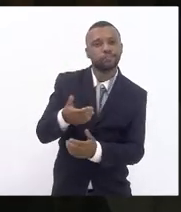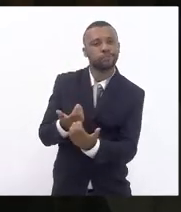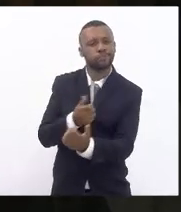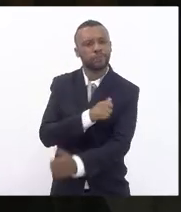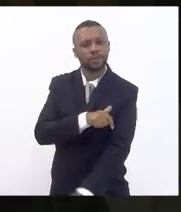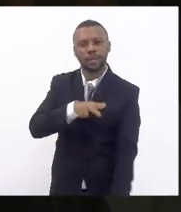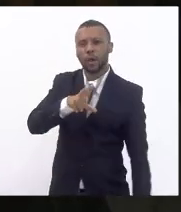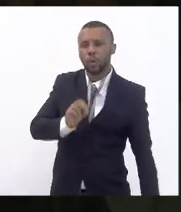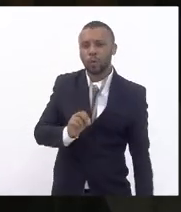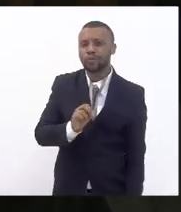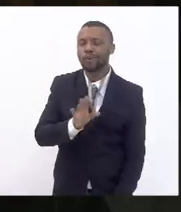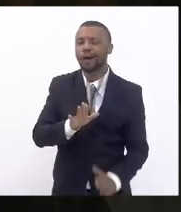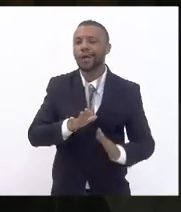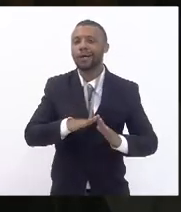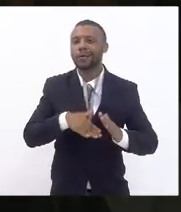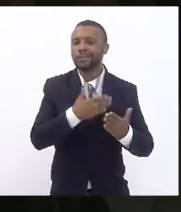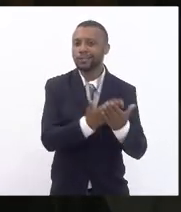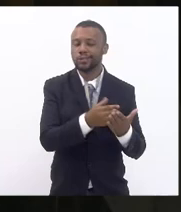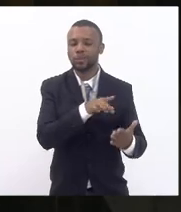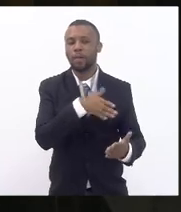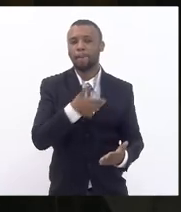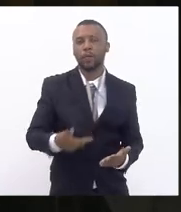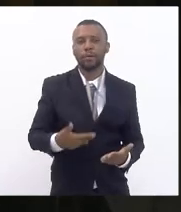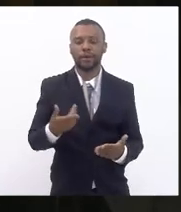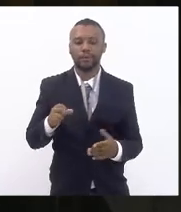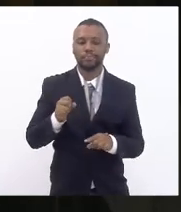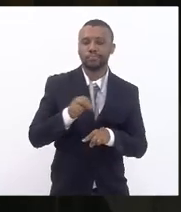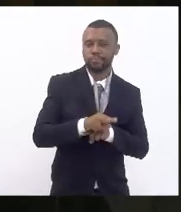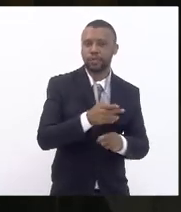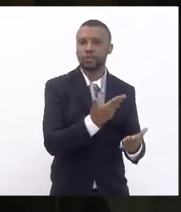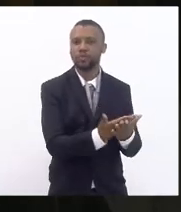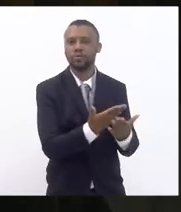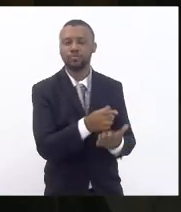estudam na escola pública, no ensino médio.